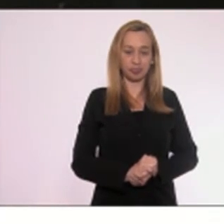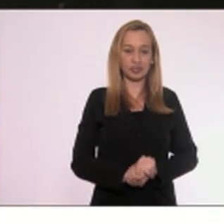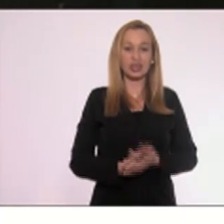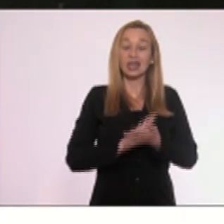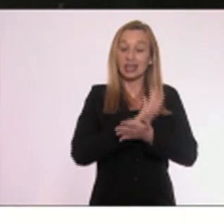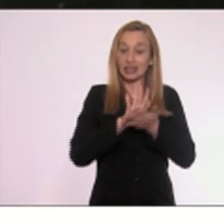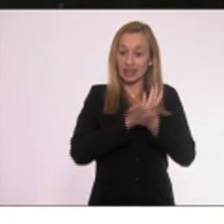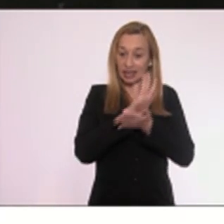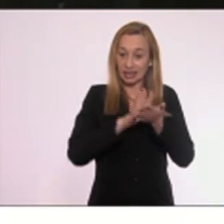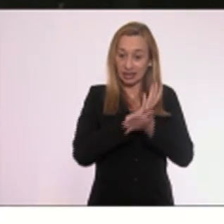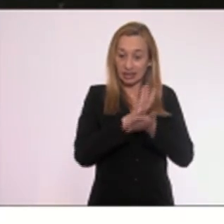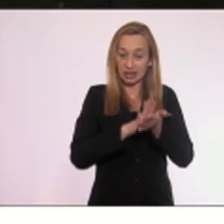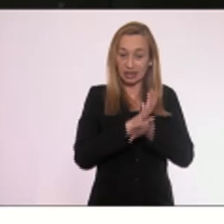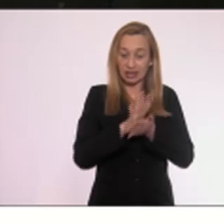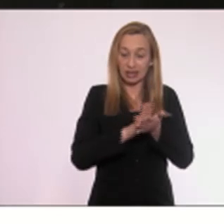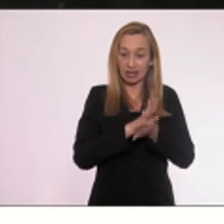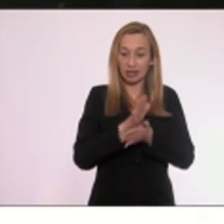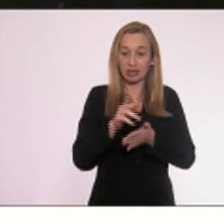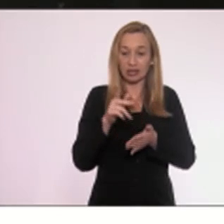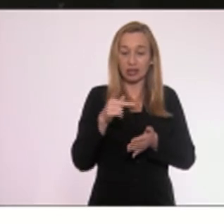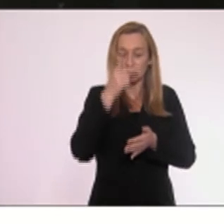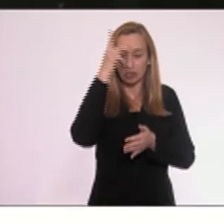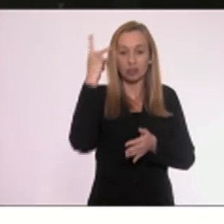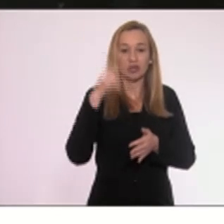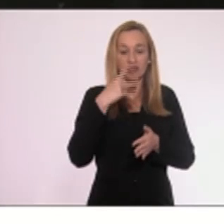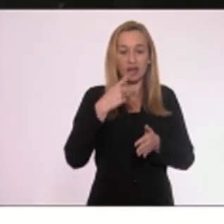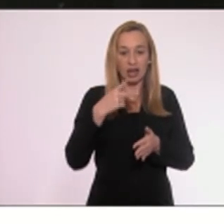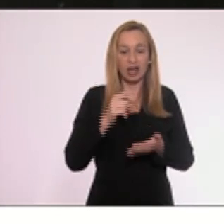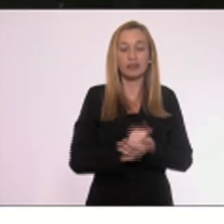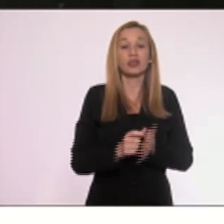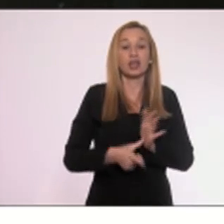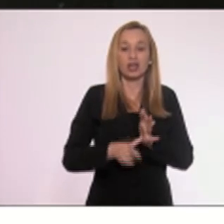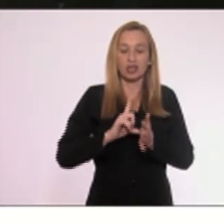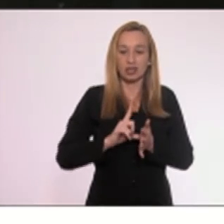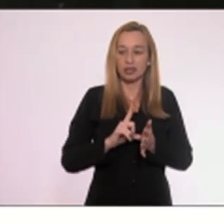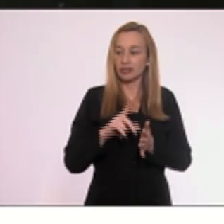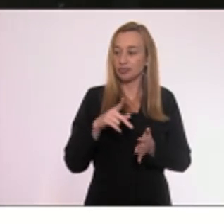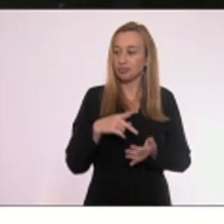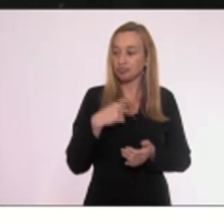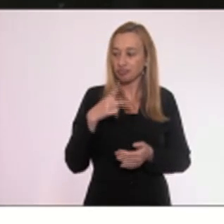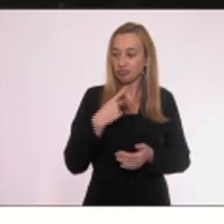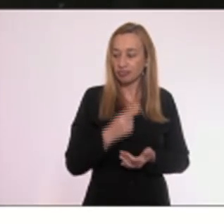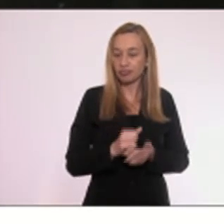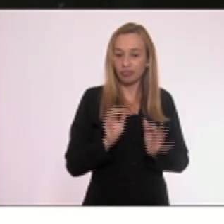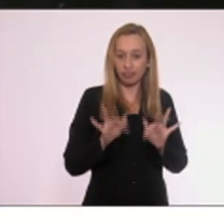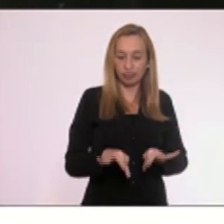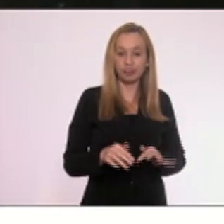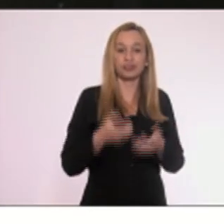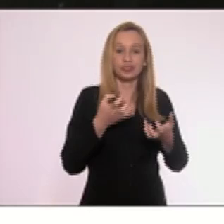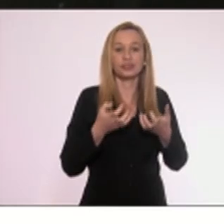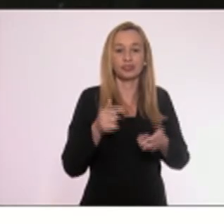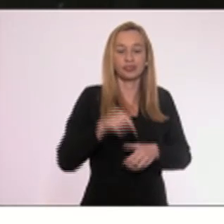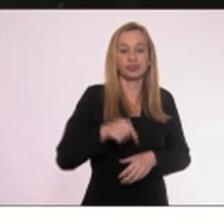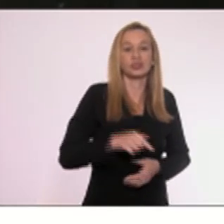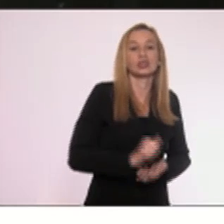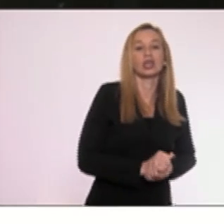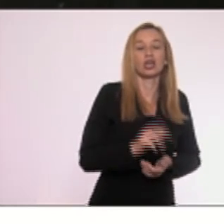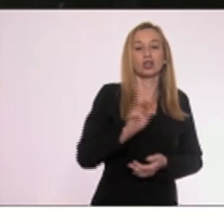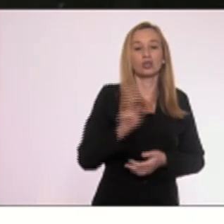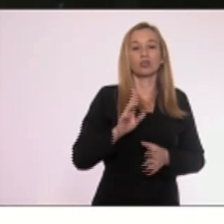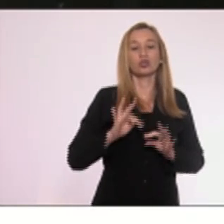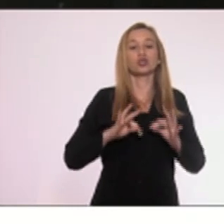Não havendo mais orador inscrito, antes de terminar a presente sessão, eu queria aqui, em nome de